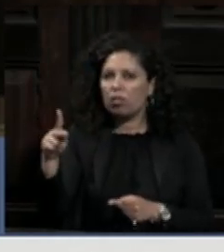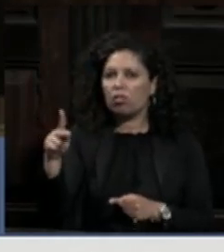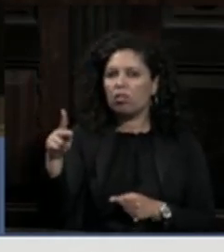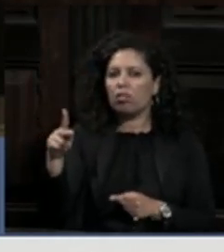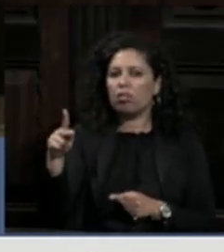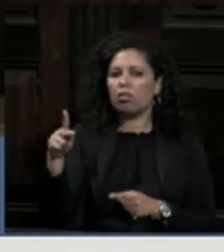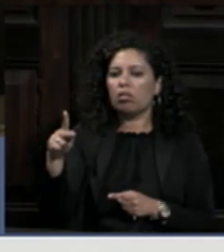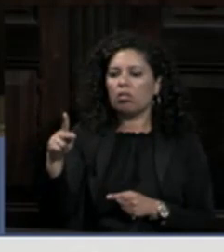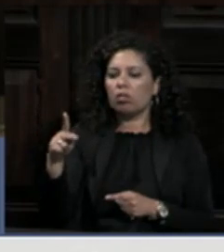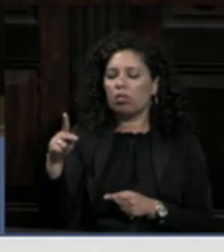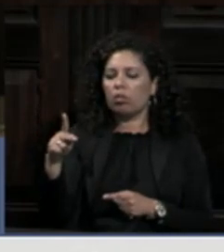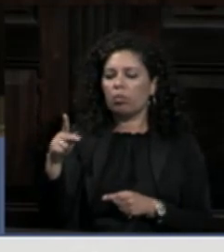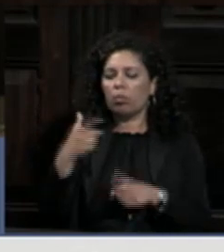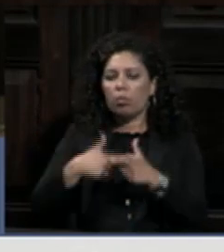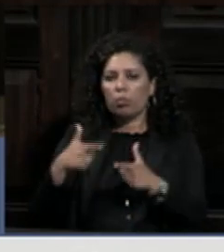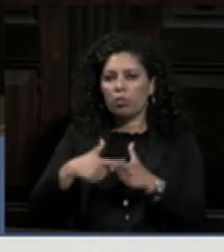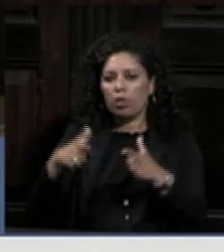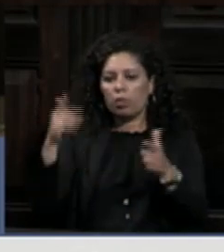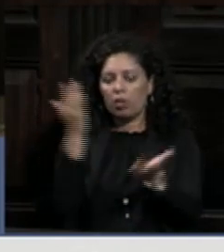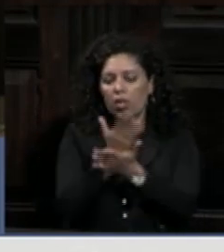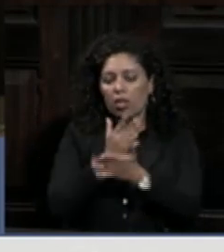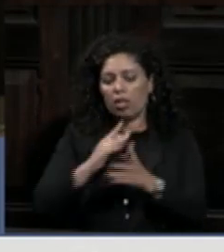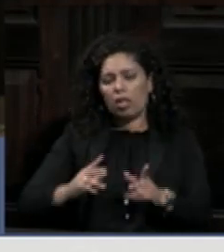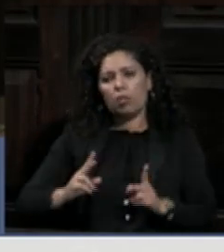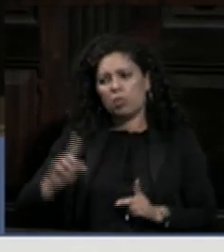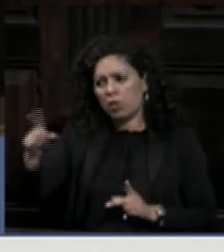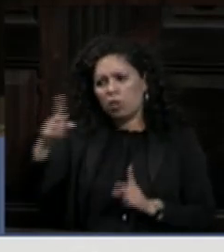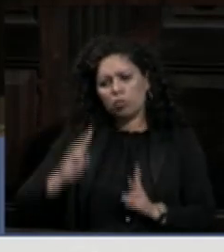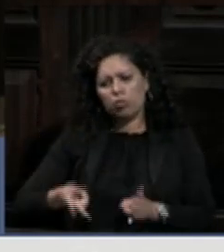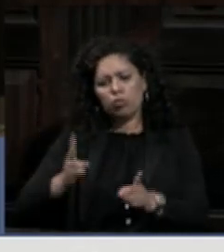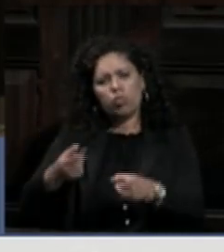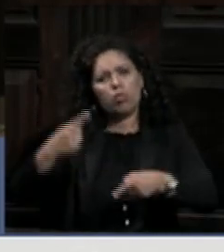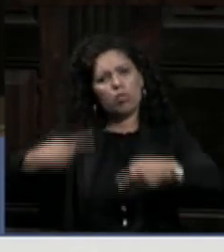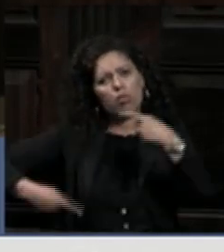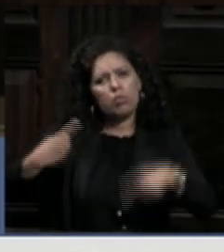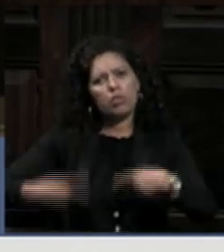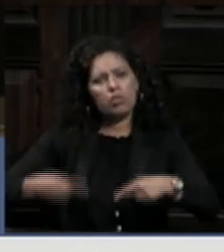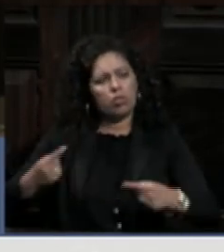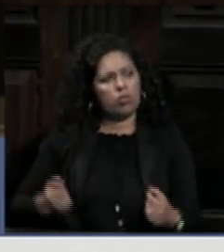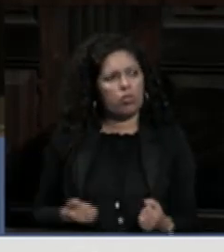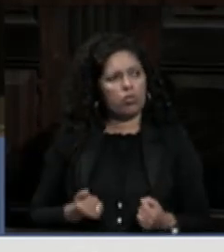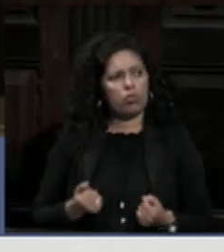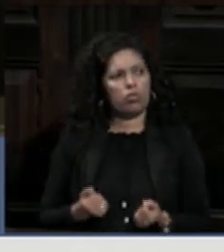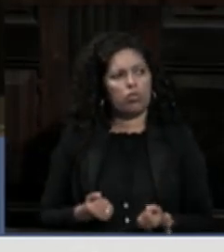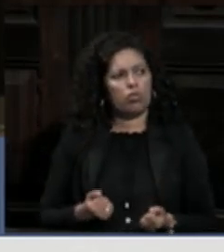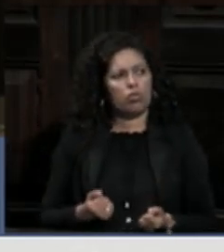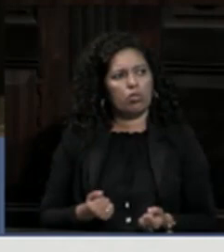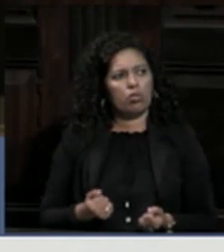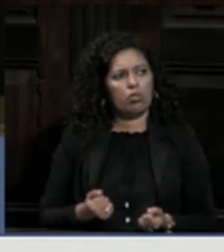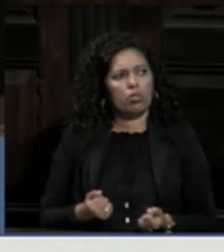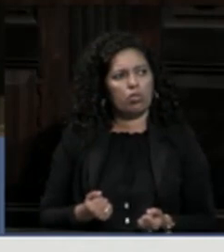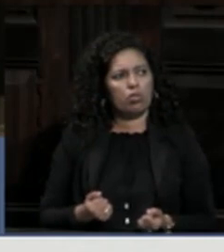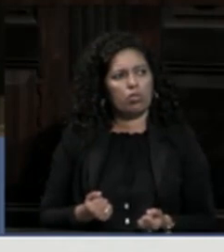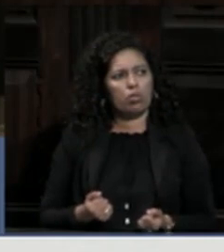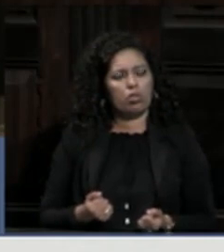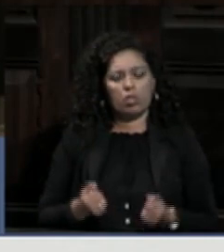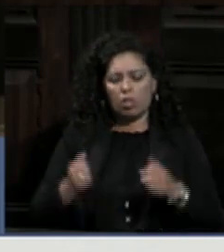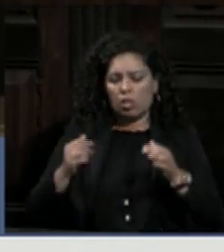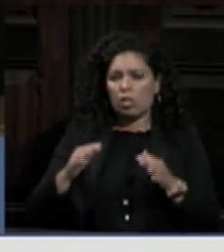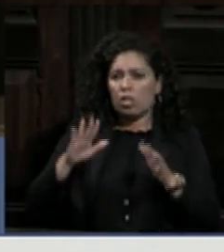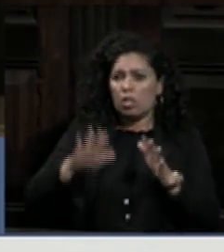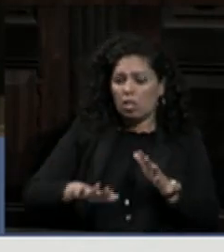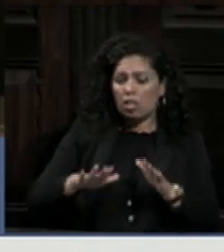rápido possível e que continue a campanha e que deixe a população brasileira